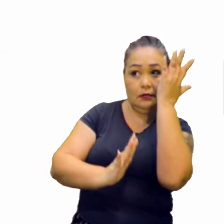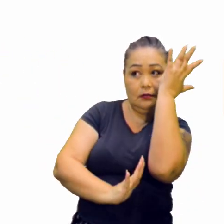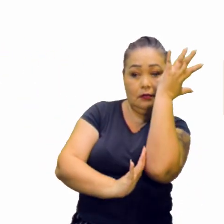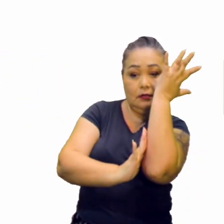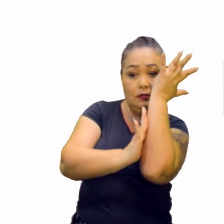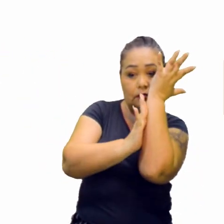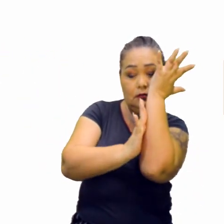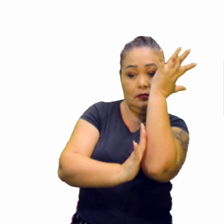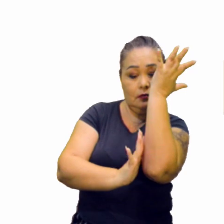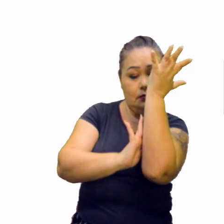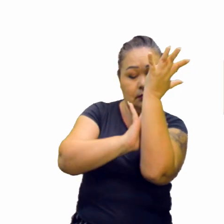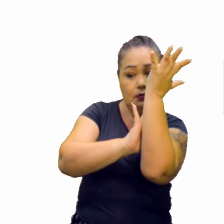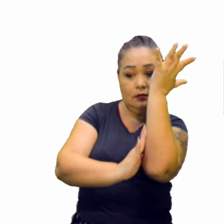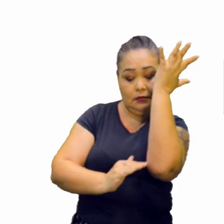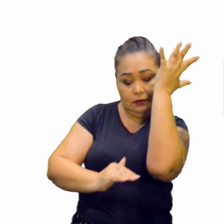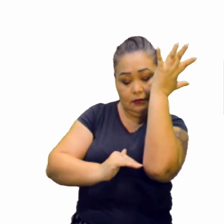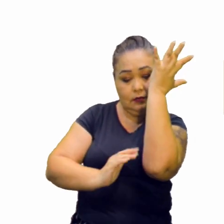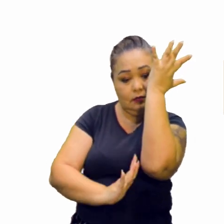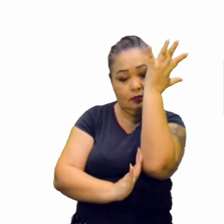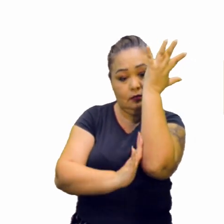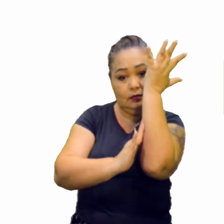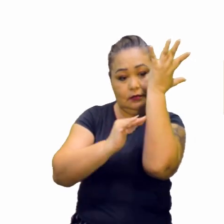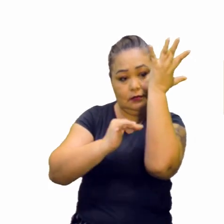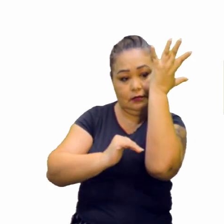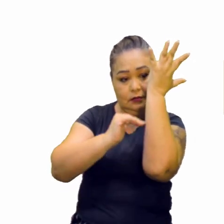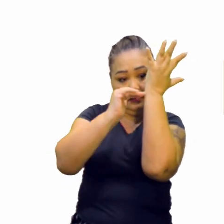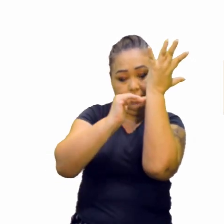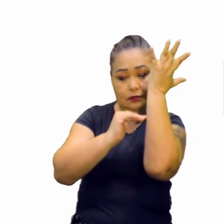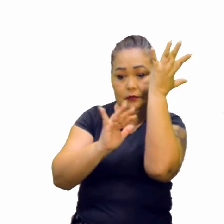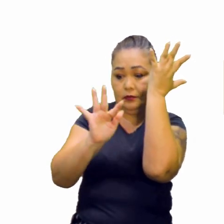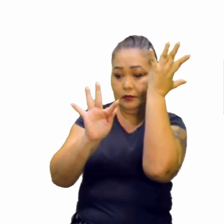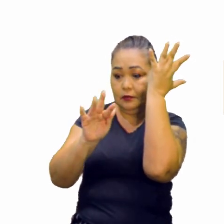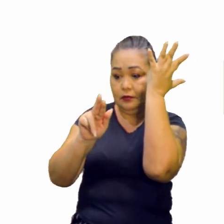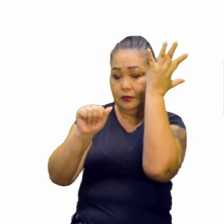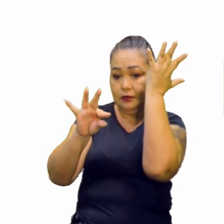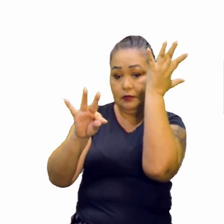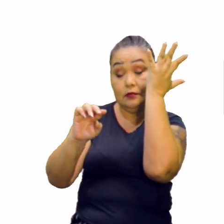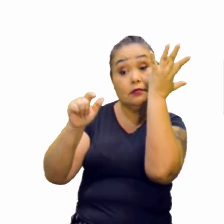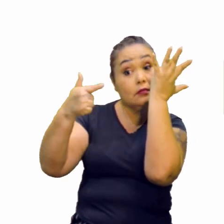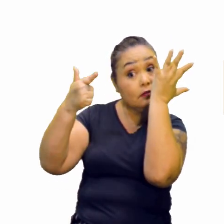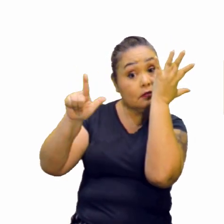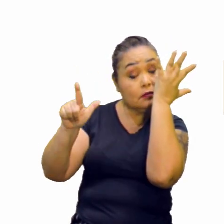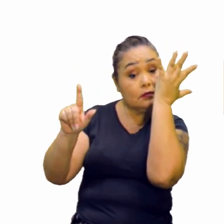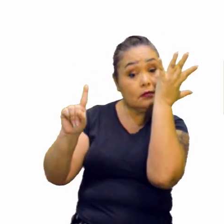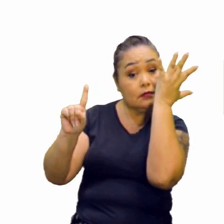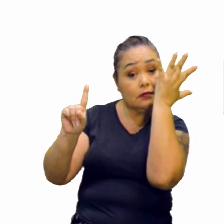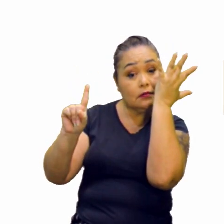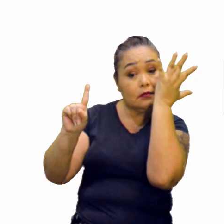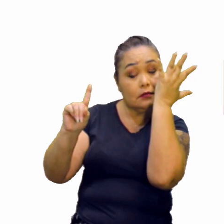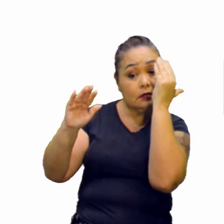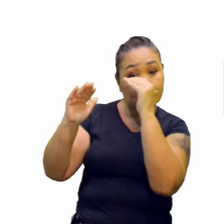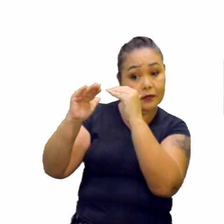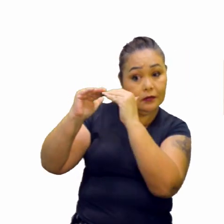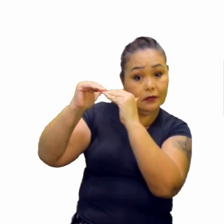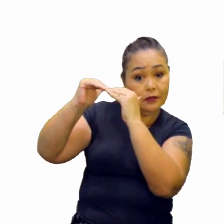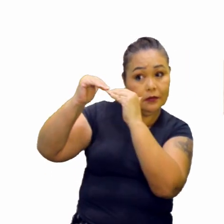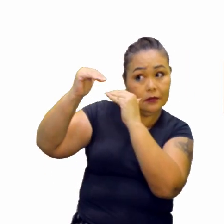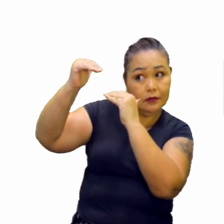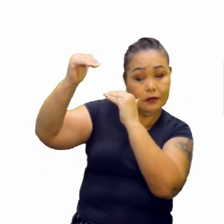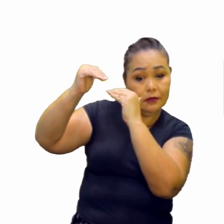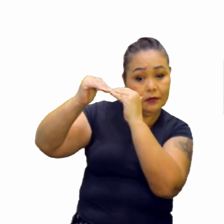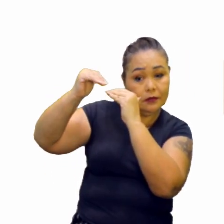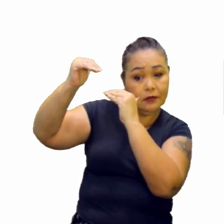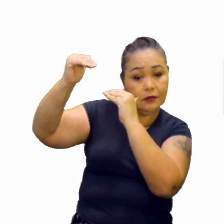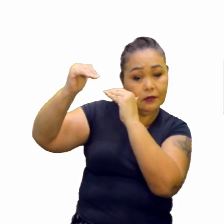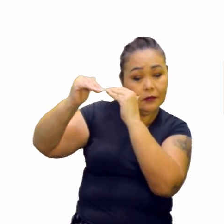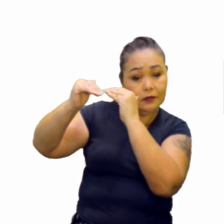do solo à altura. E depois, essa parte, ó, da copa